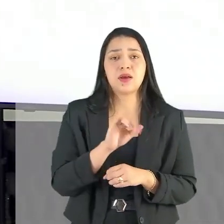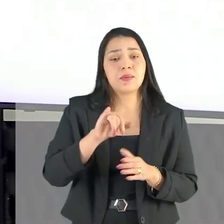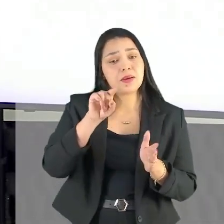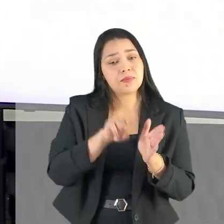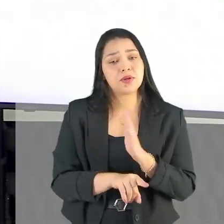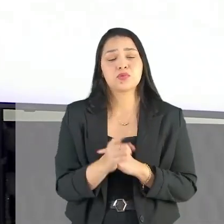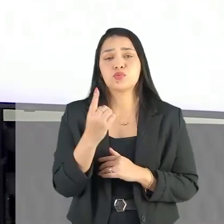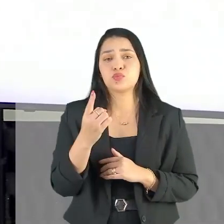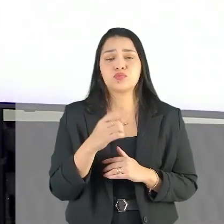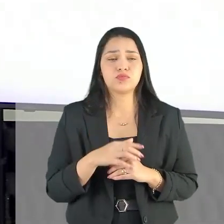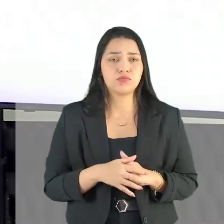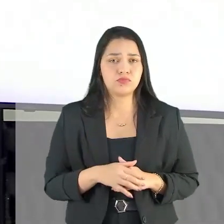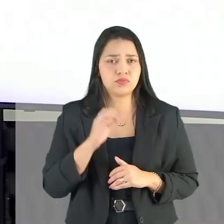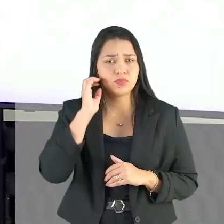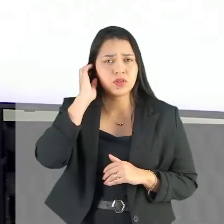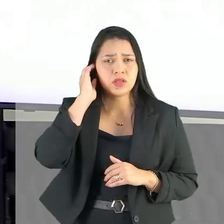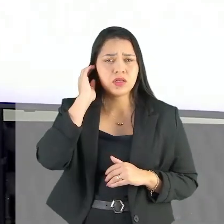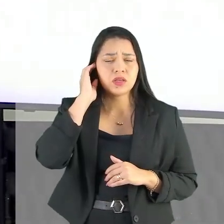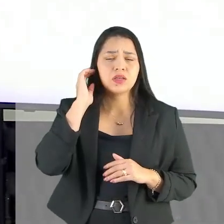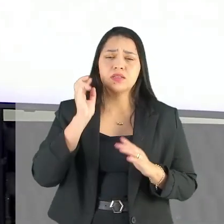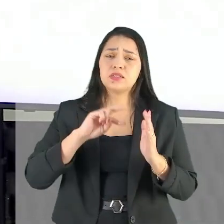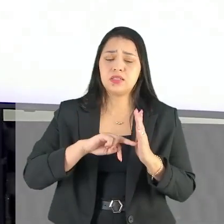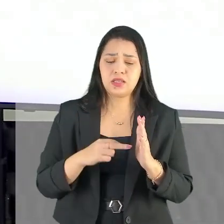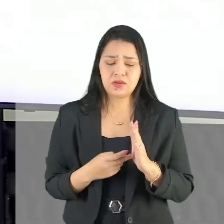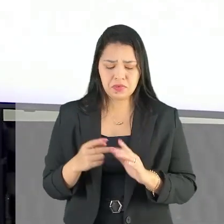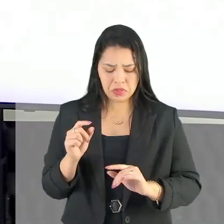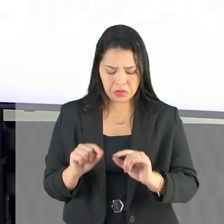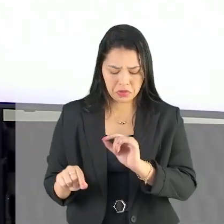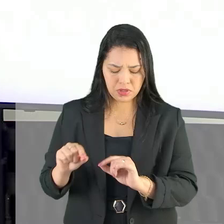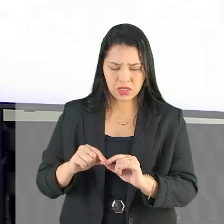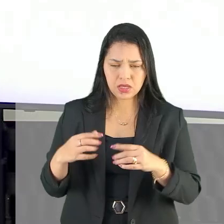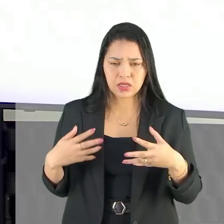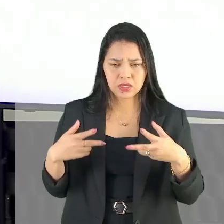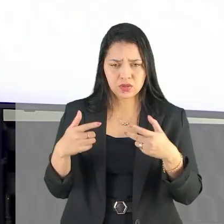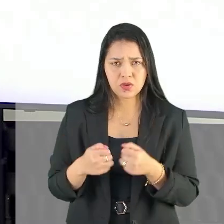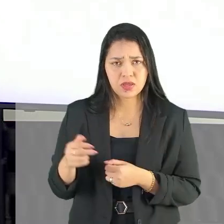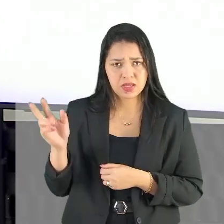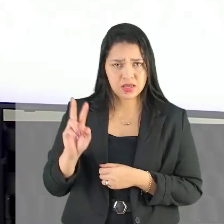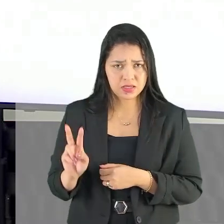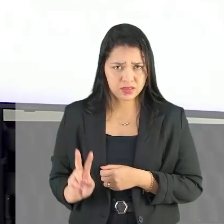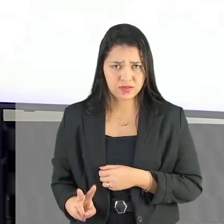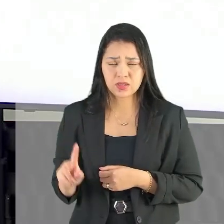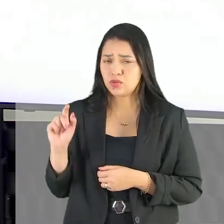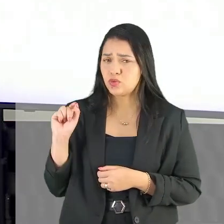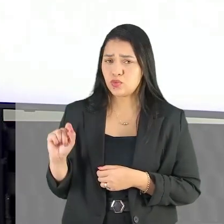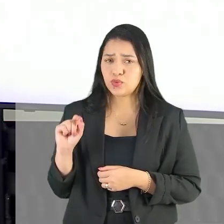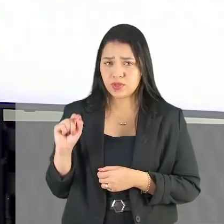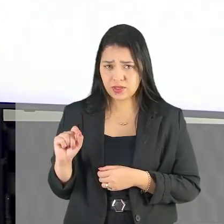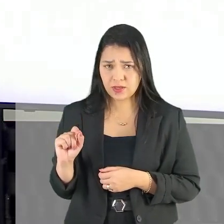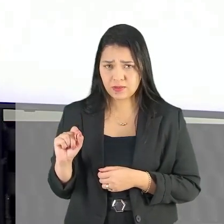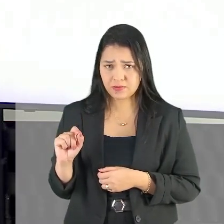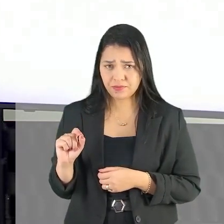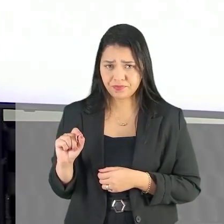-1. Isso quer dizer que todas as vezes